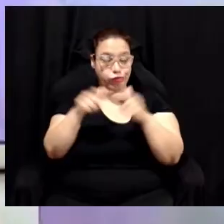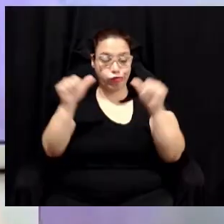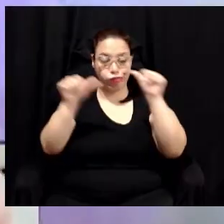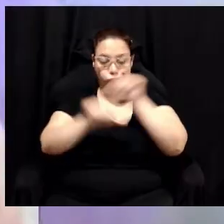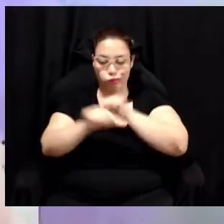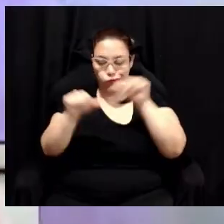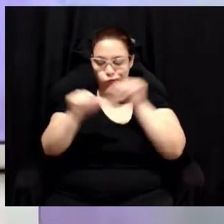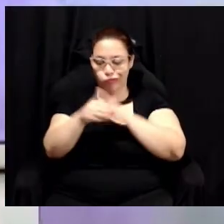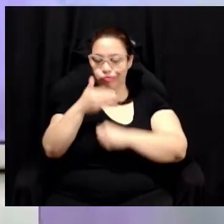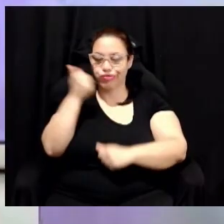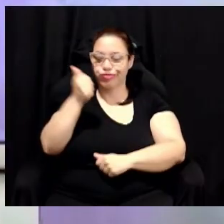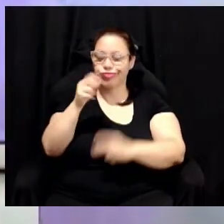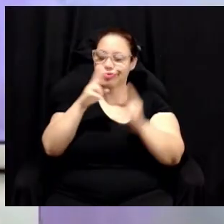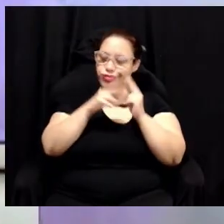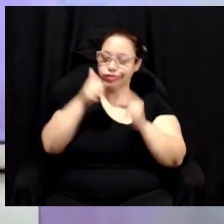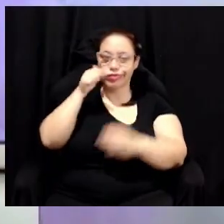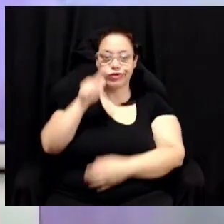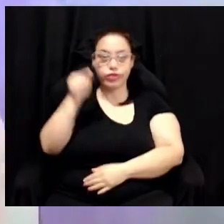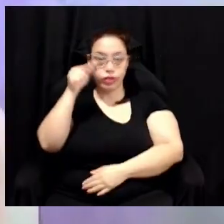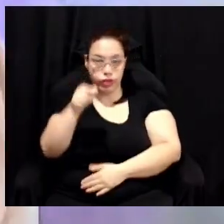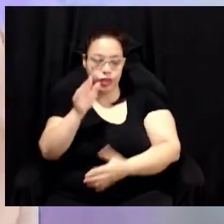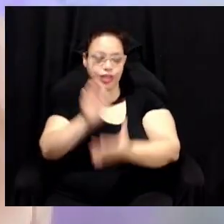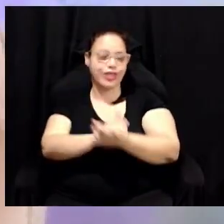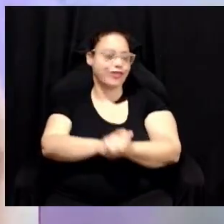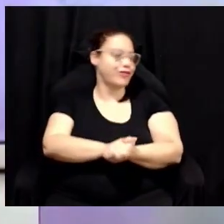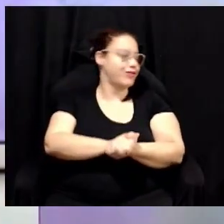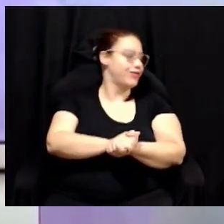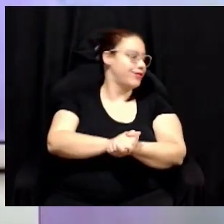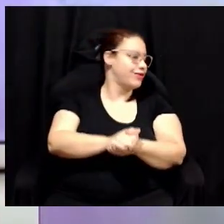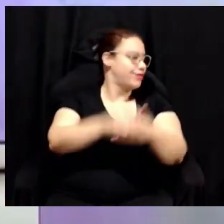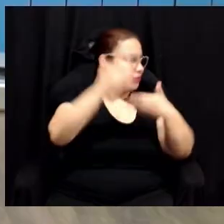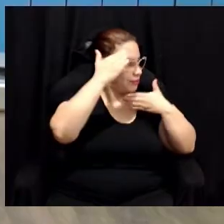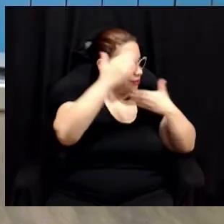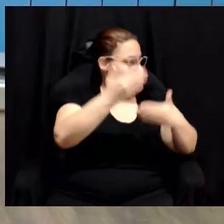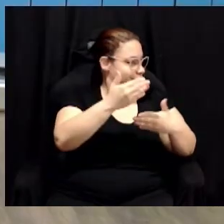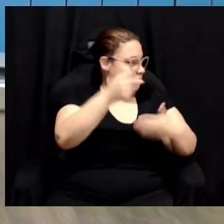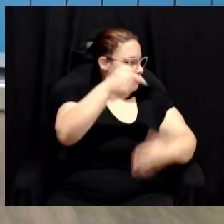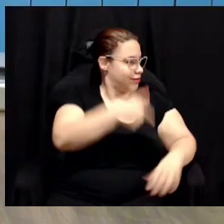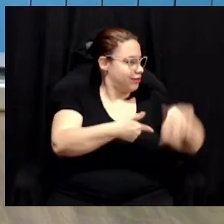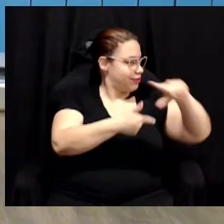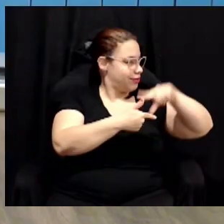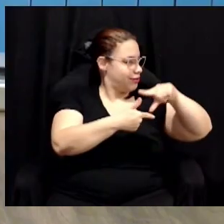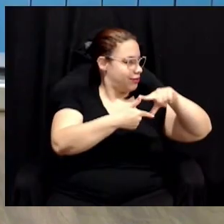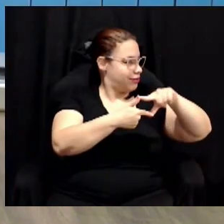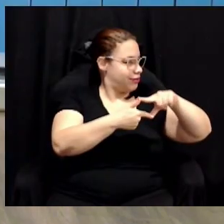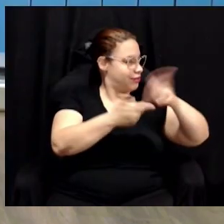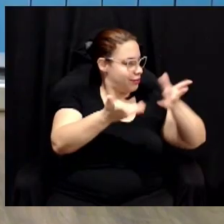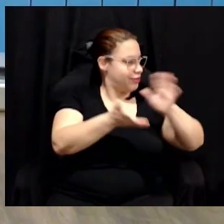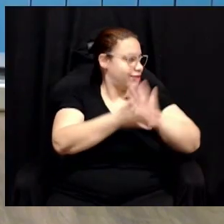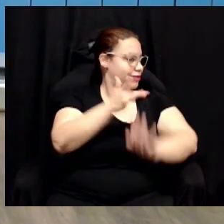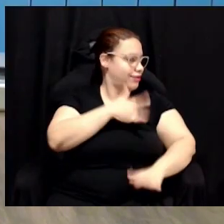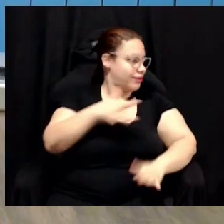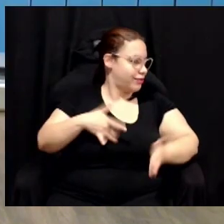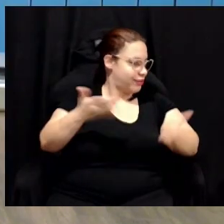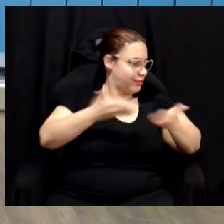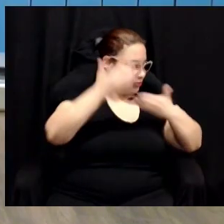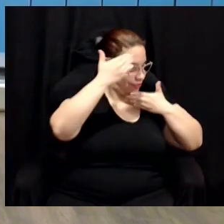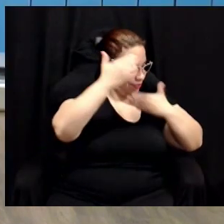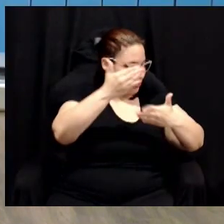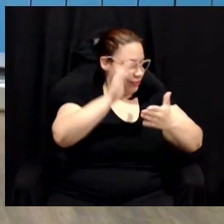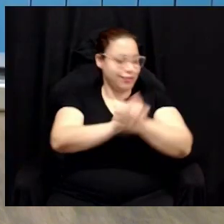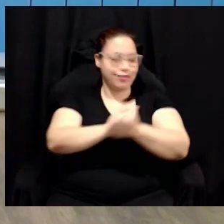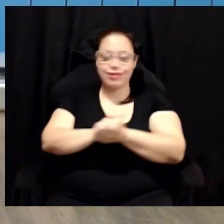sono. Melhorando o sono, a gente já consegue resolver aquilo. Ana, eu queria agradecer por sua participação aqui no nosso Saúde Agora. Muito